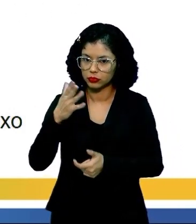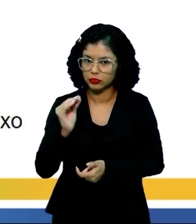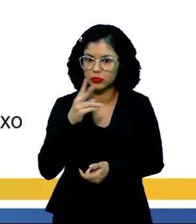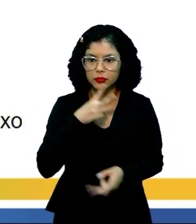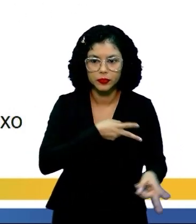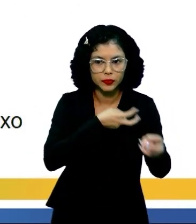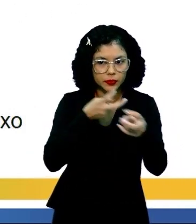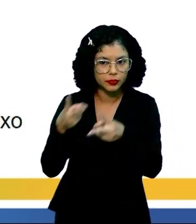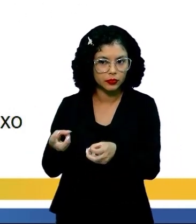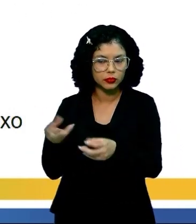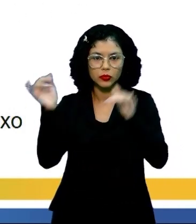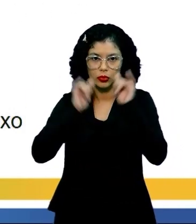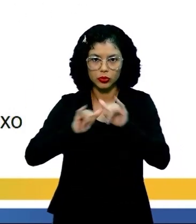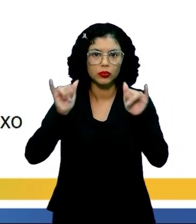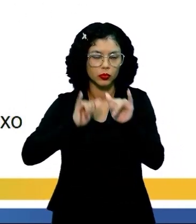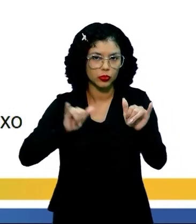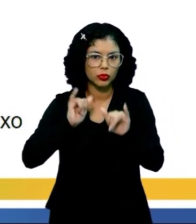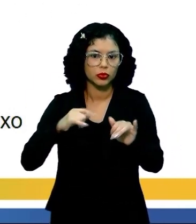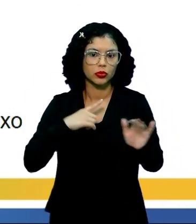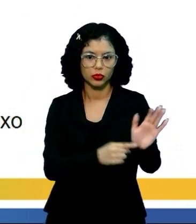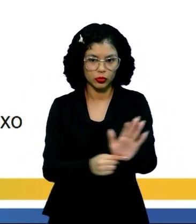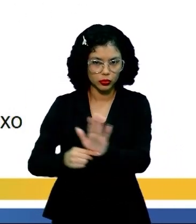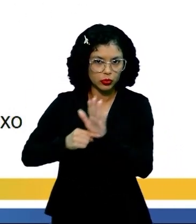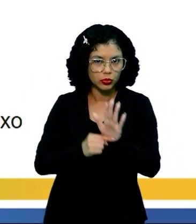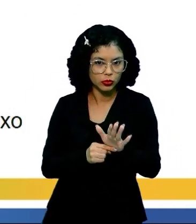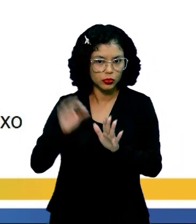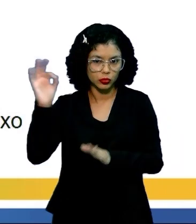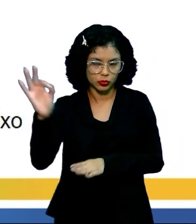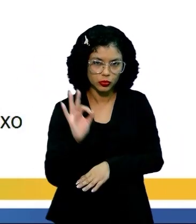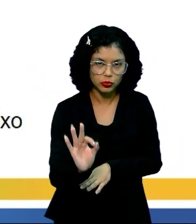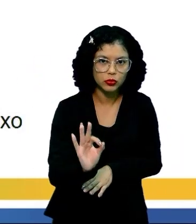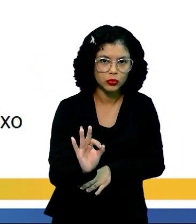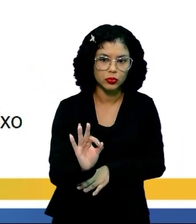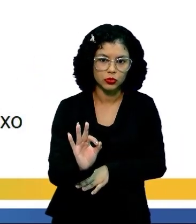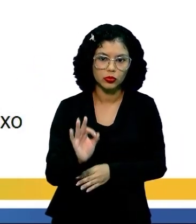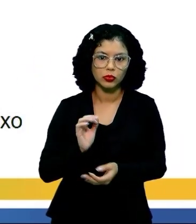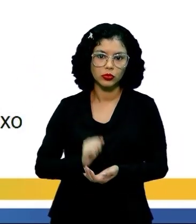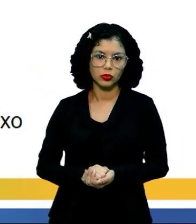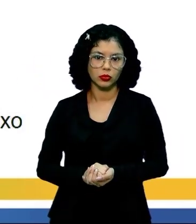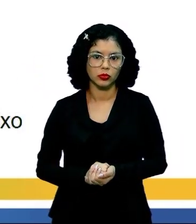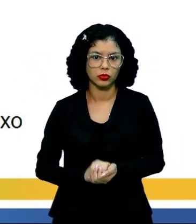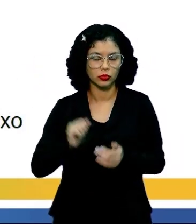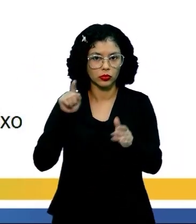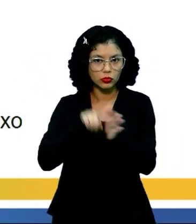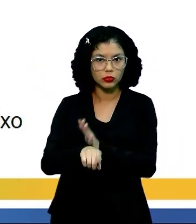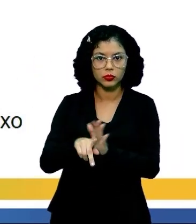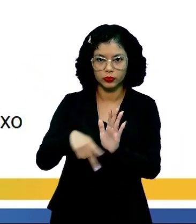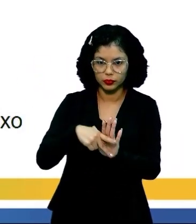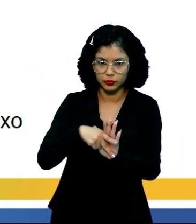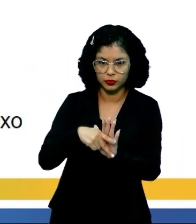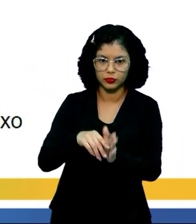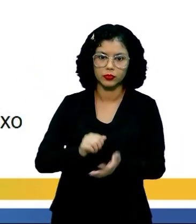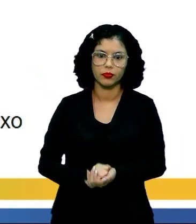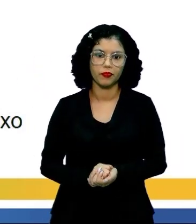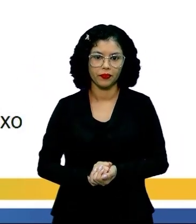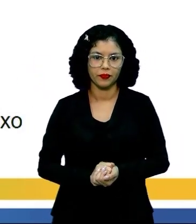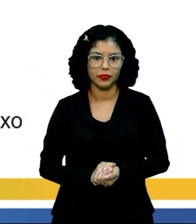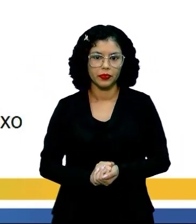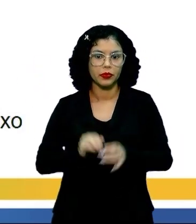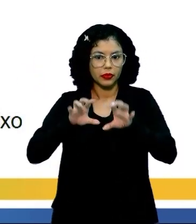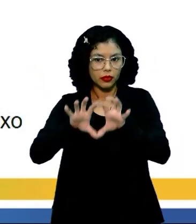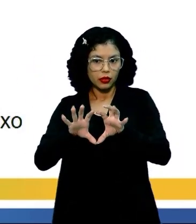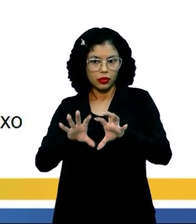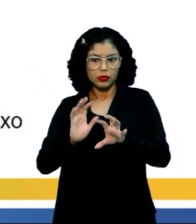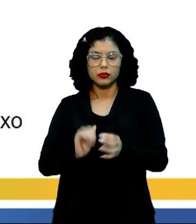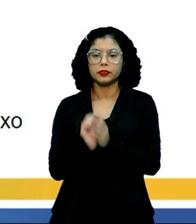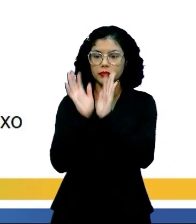Preste atenção nas informações que representam o percentual acerca, tá, da questão em si. Dessa